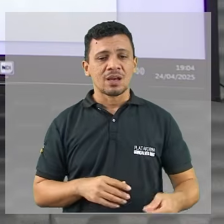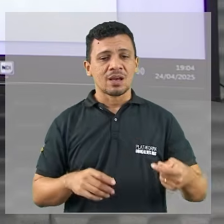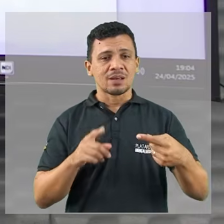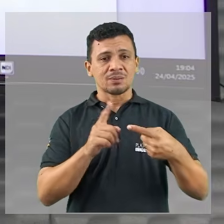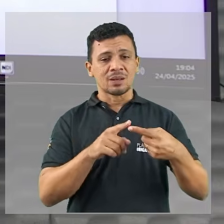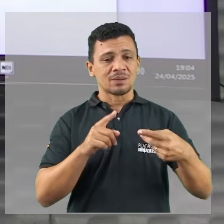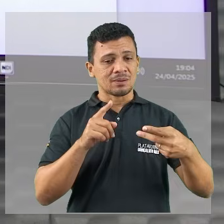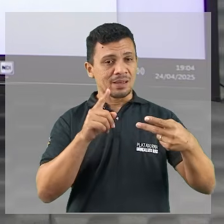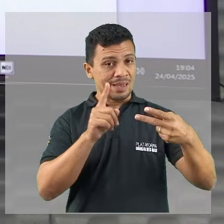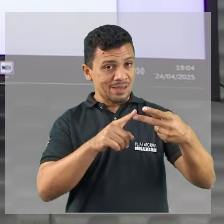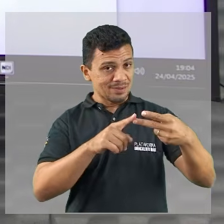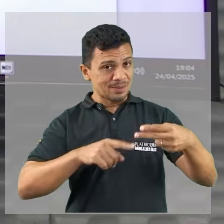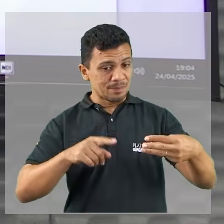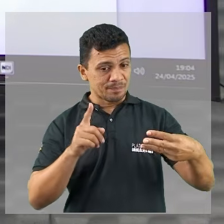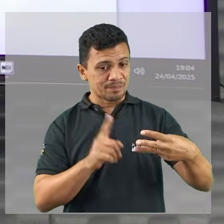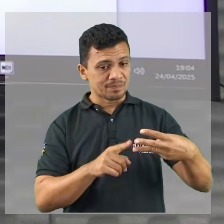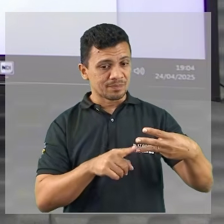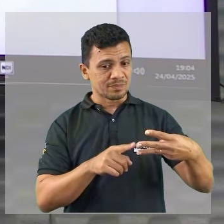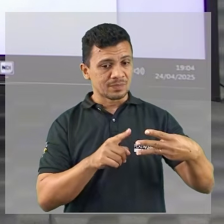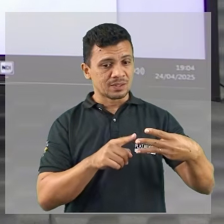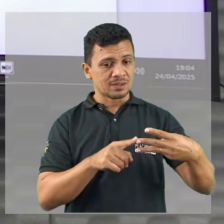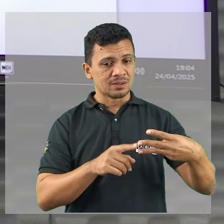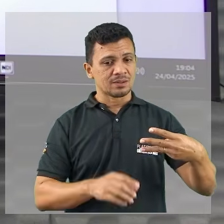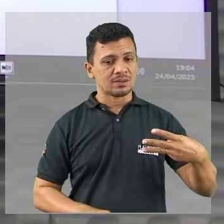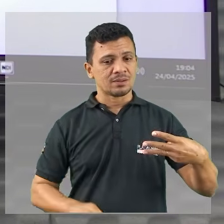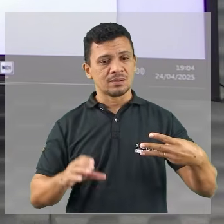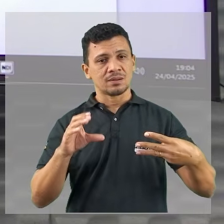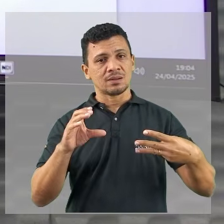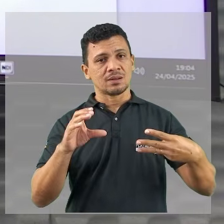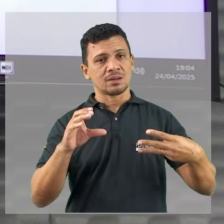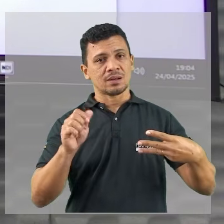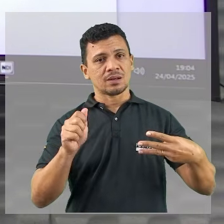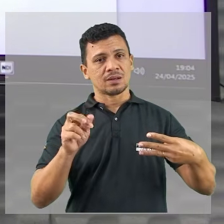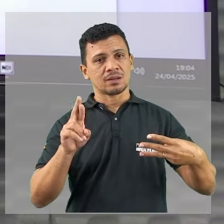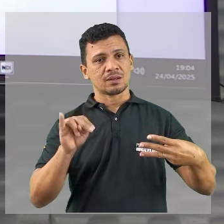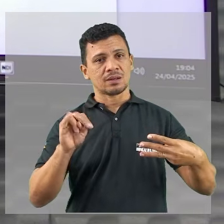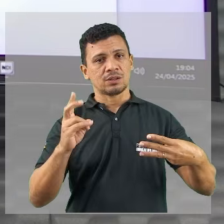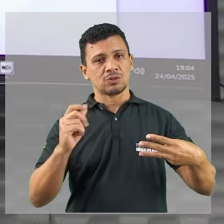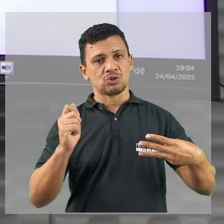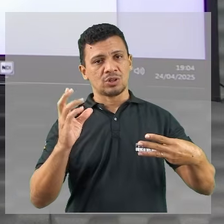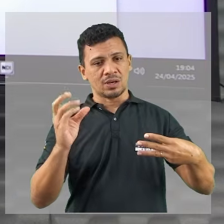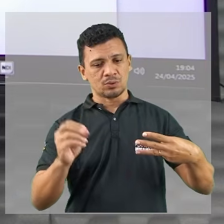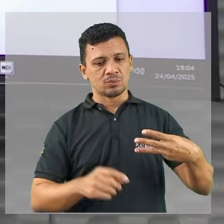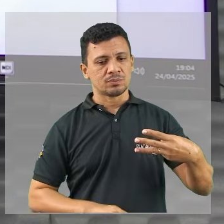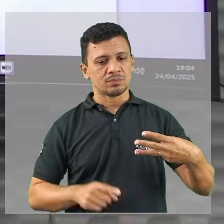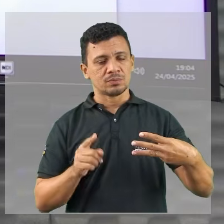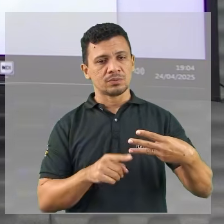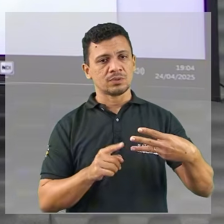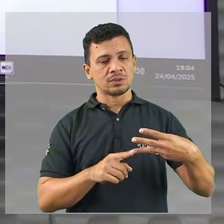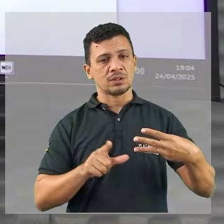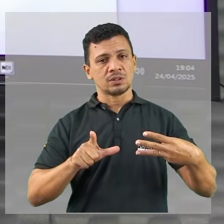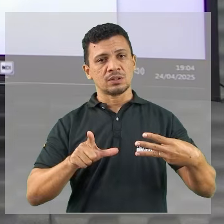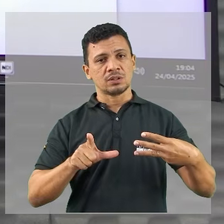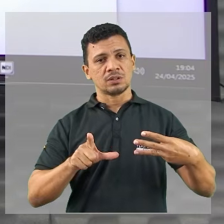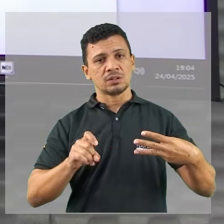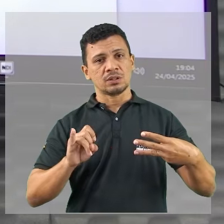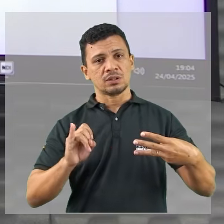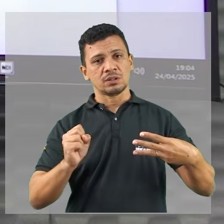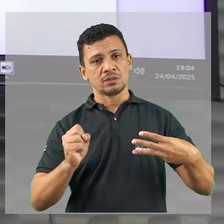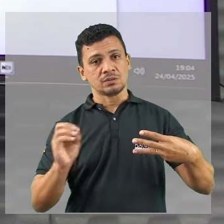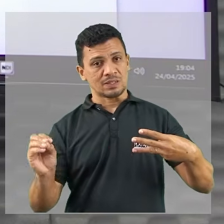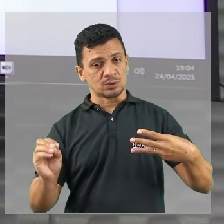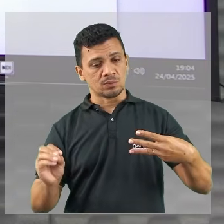dois, o músculo estriado cardíaco e o músculo